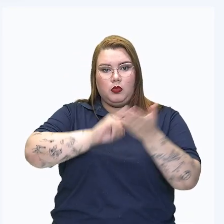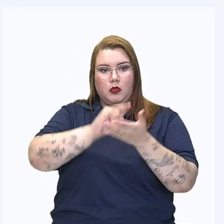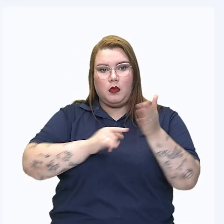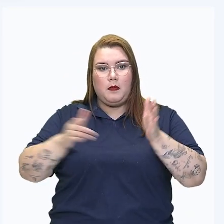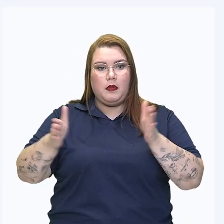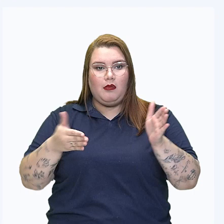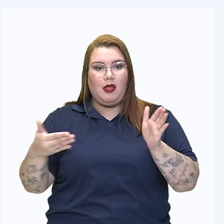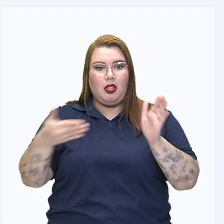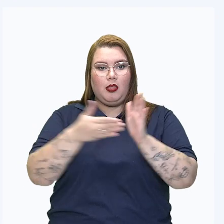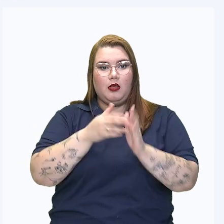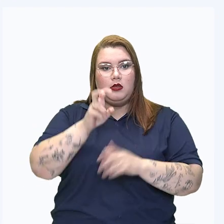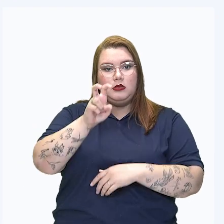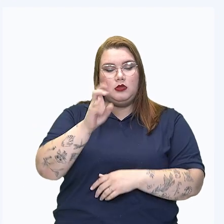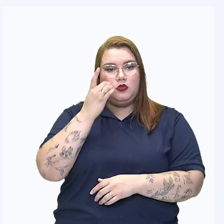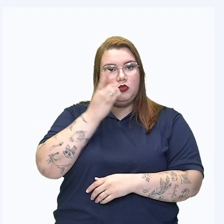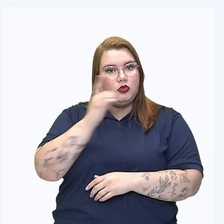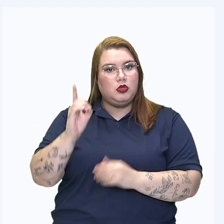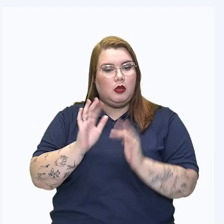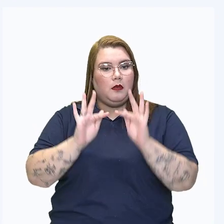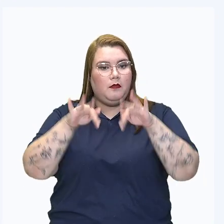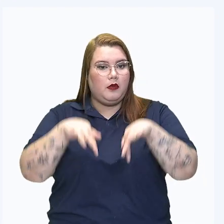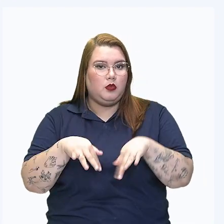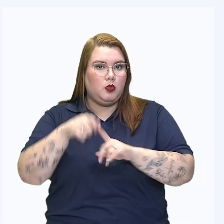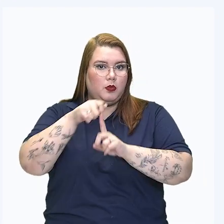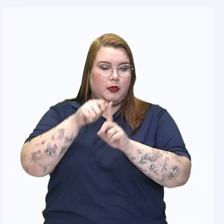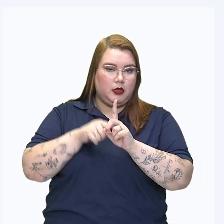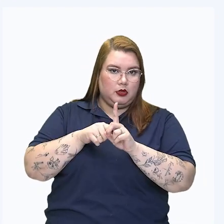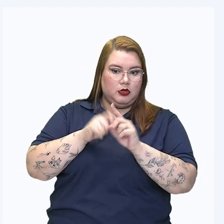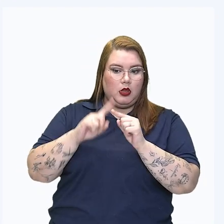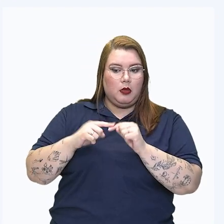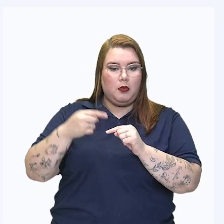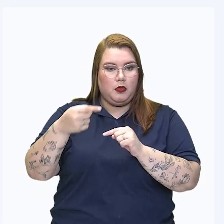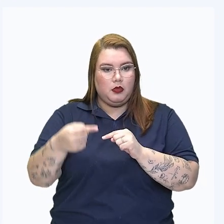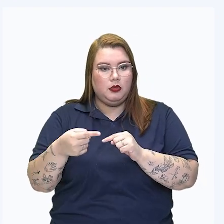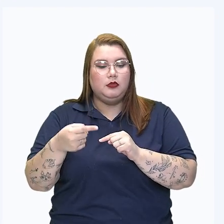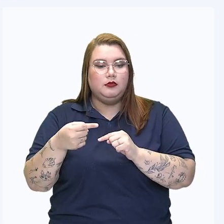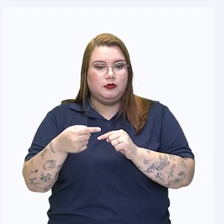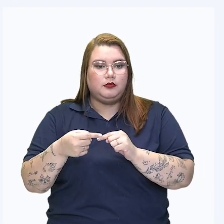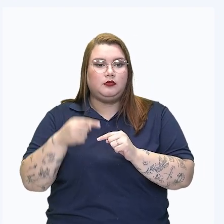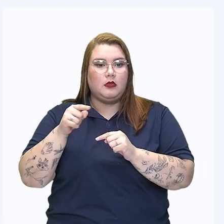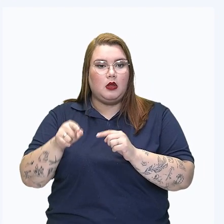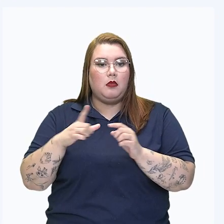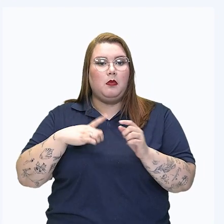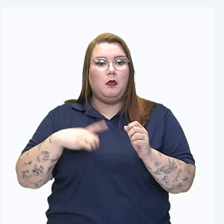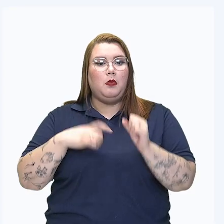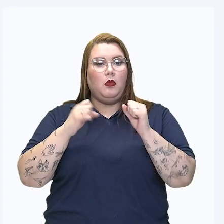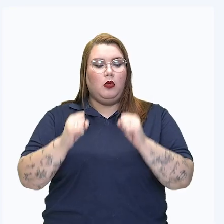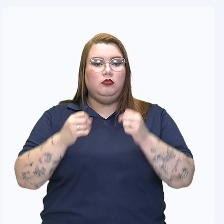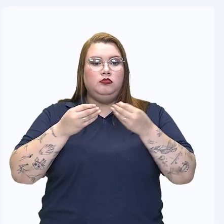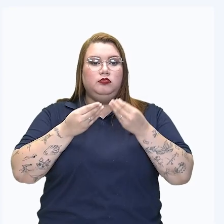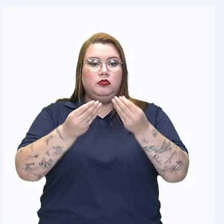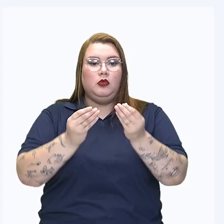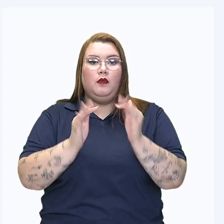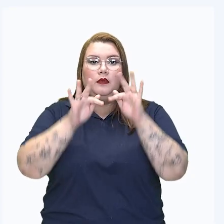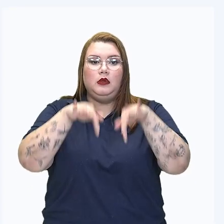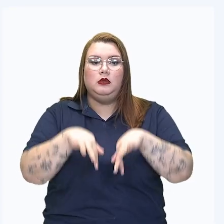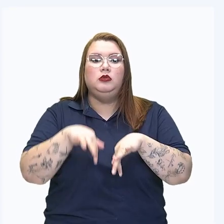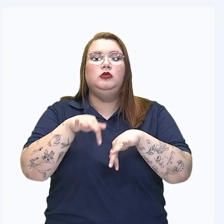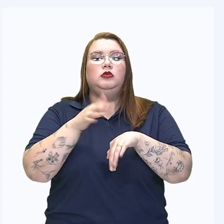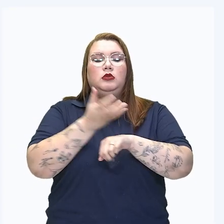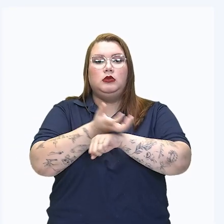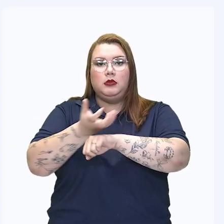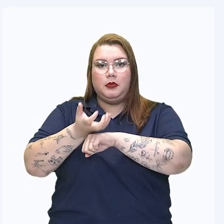curriculares no prazo máximo de até 5 dias úteis após o término do mês. As fichas cumulativas podem ser entregues após